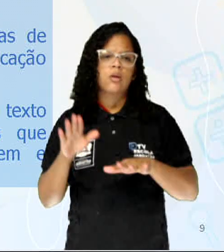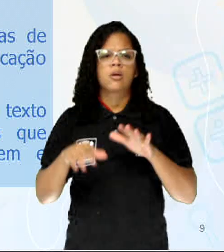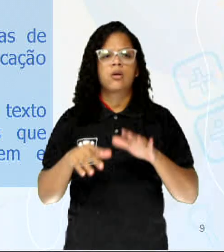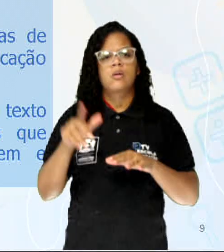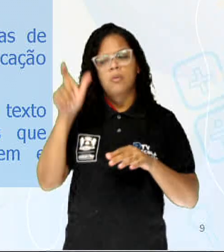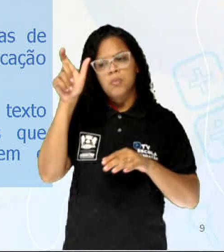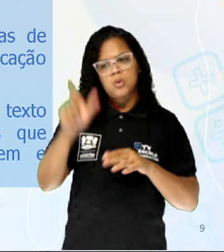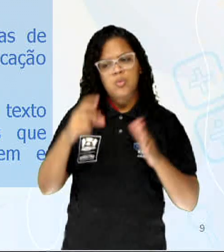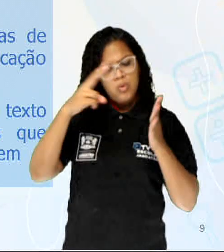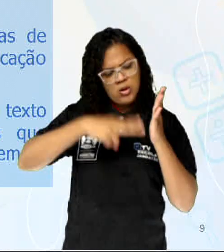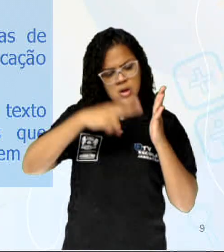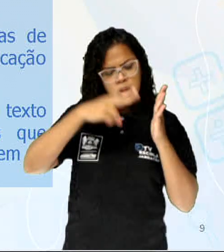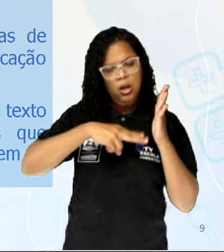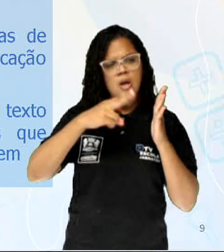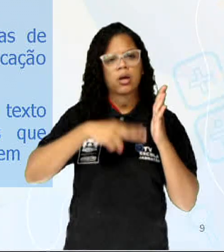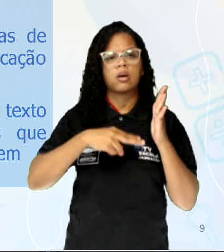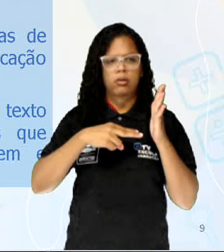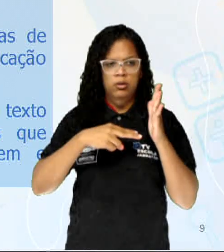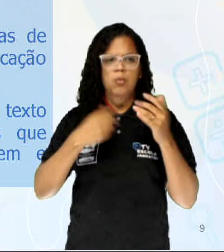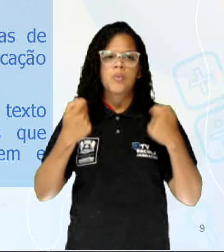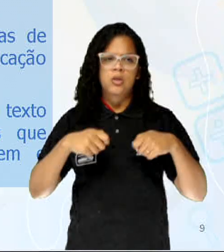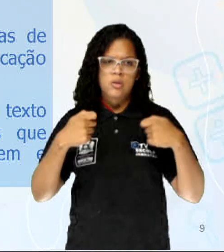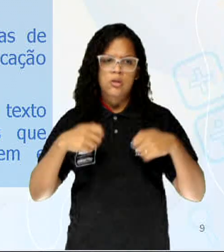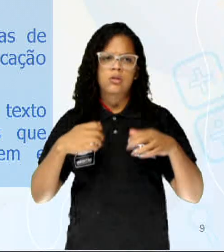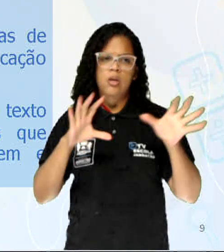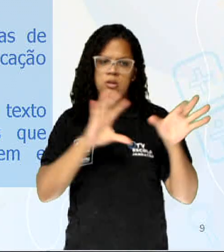formal, adequada, observando a norma